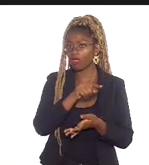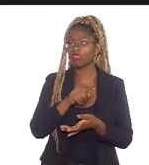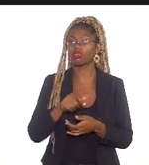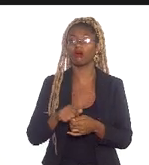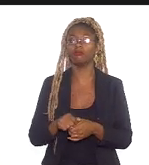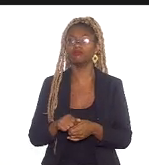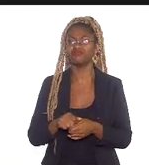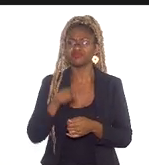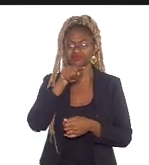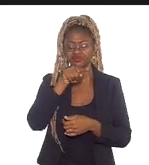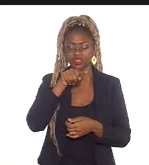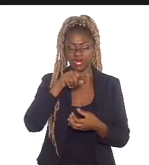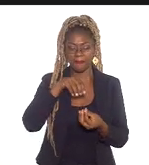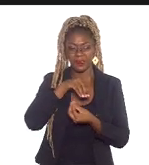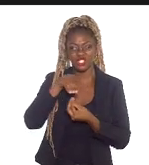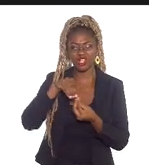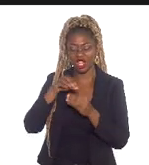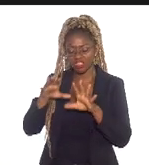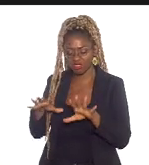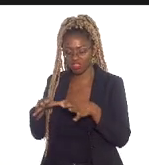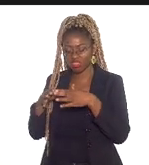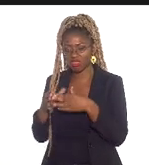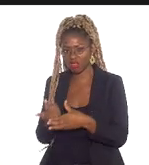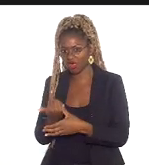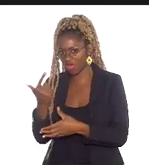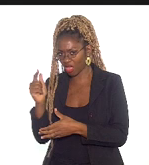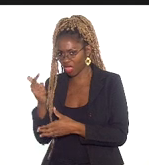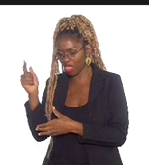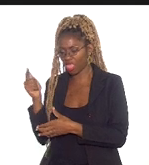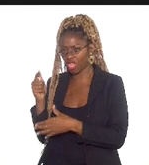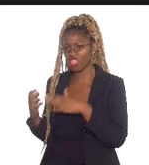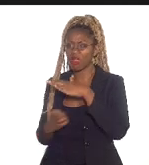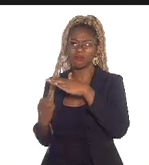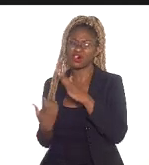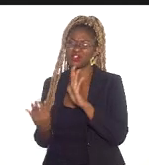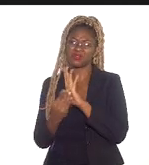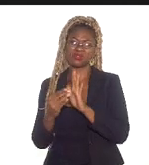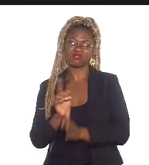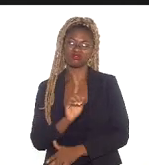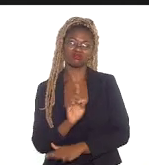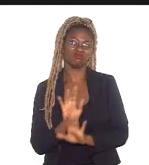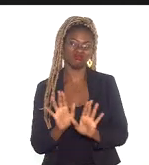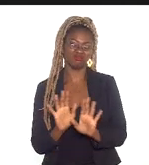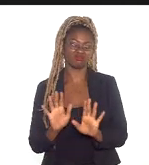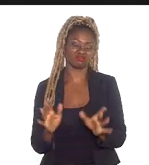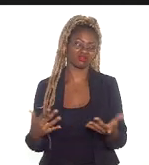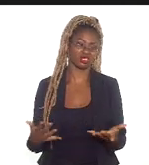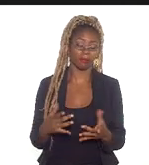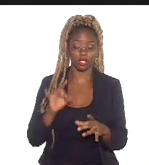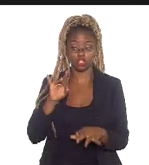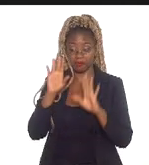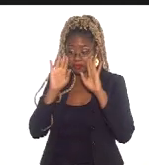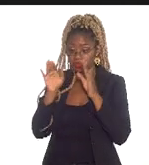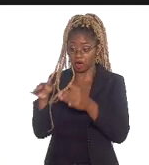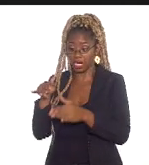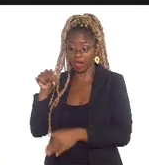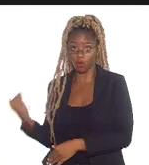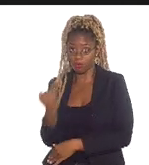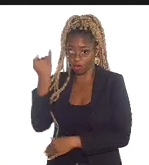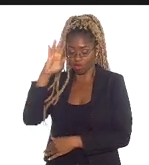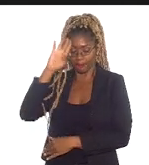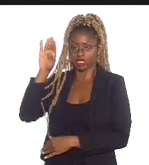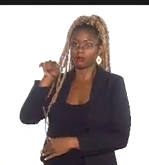ele está diluído em um conjunto outros de empresas que nós não colocamos aqui para concentrar no que é relevante.